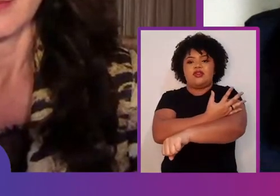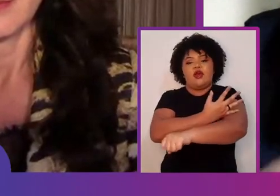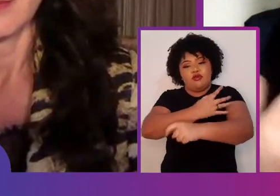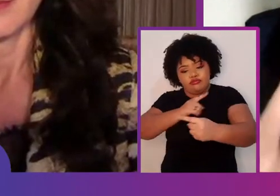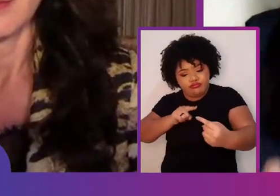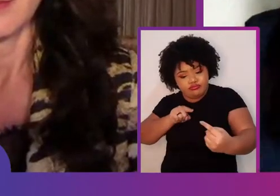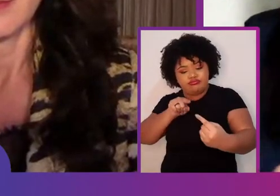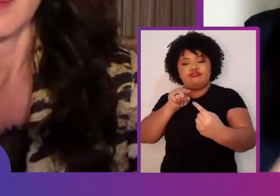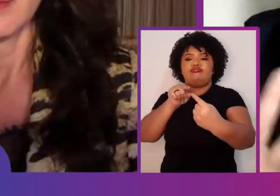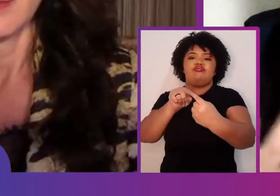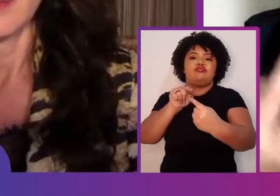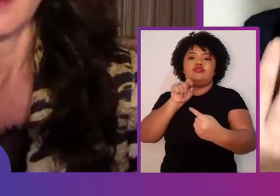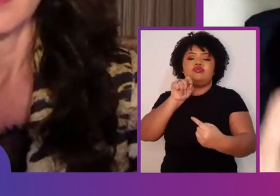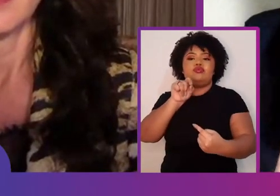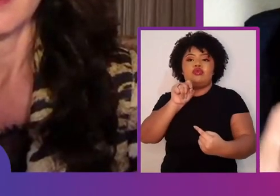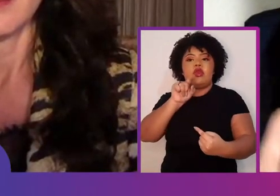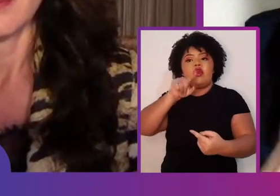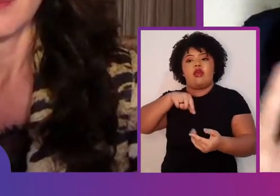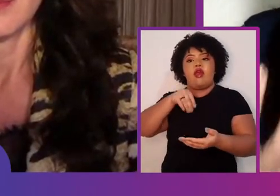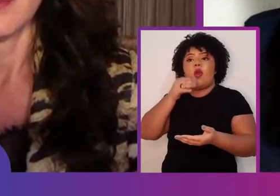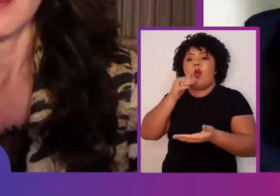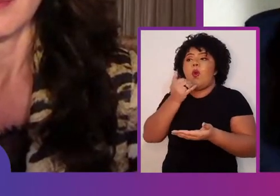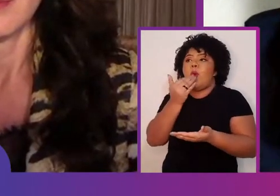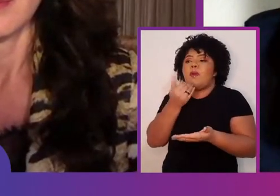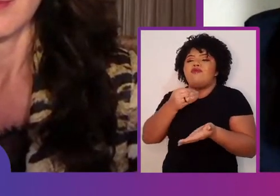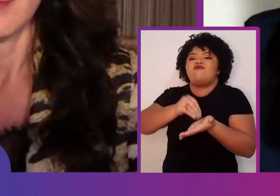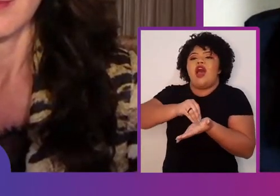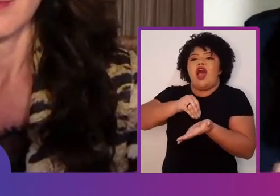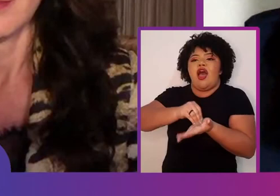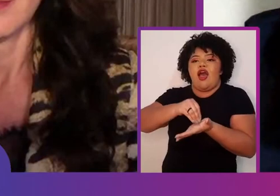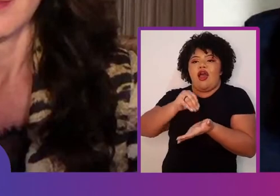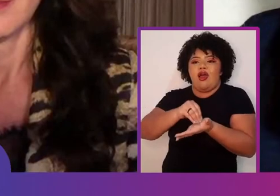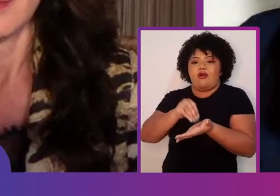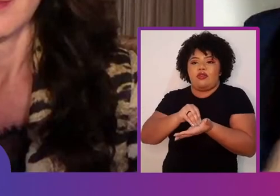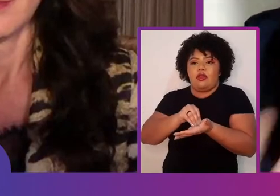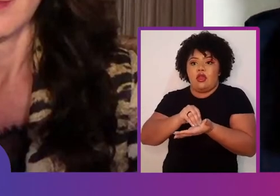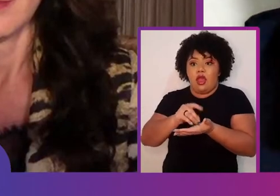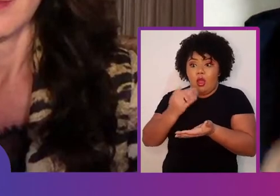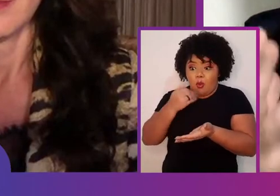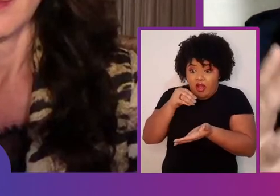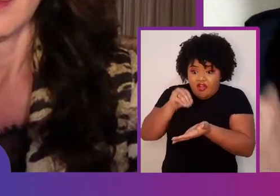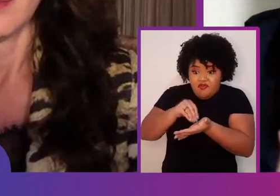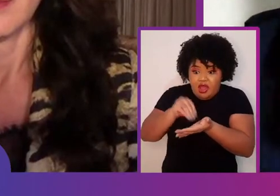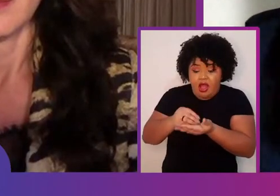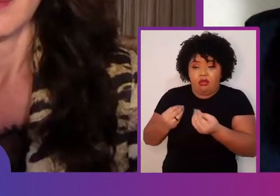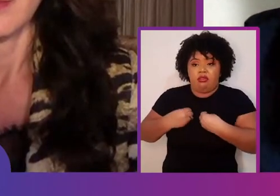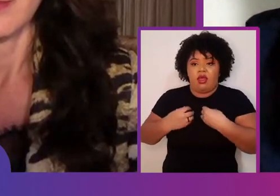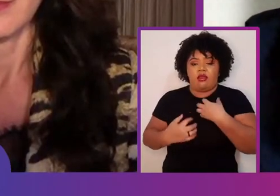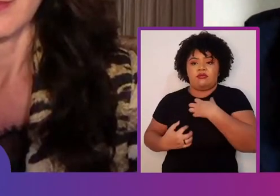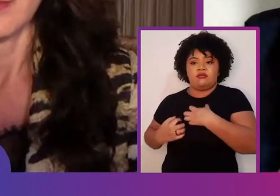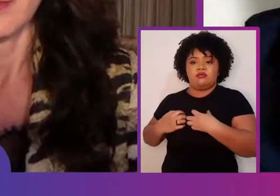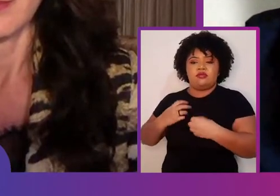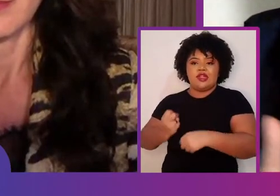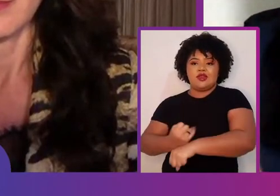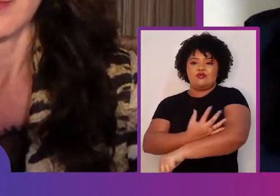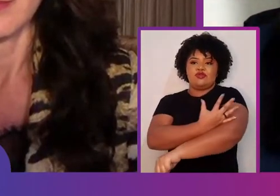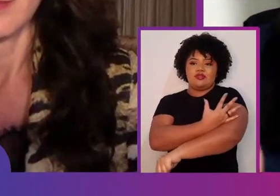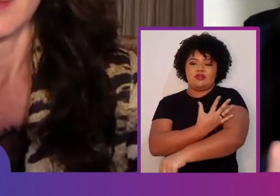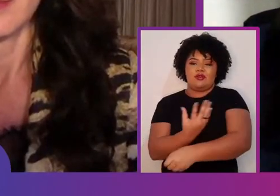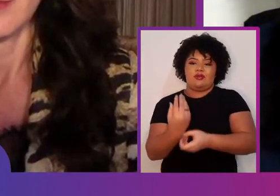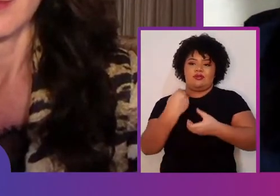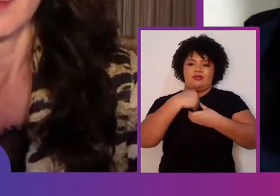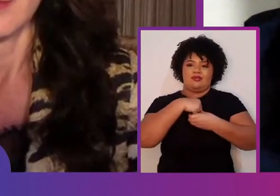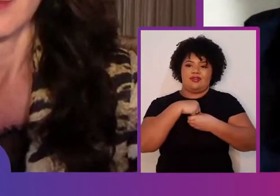a ausência do alimento. E essa ausência do alimento provoca uma emoção. Então, todas as coisas que a gente vive